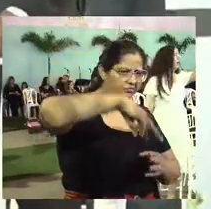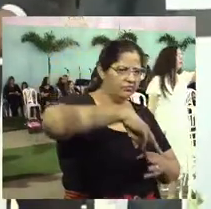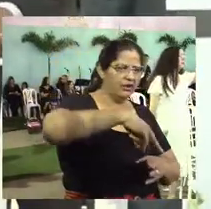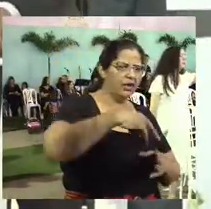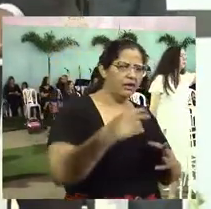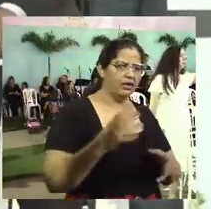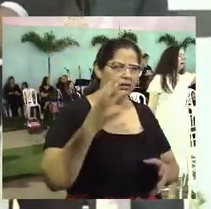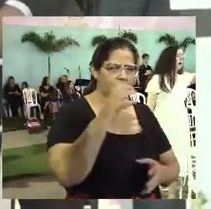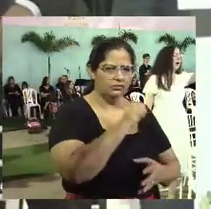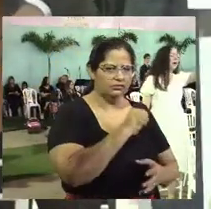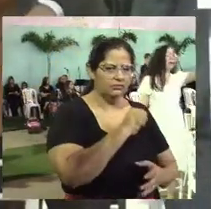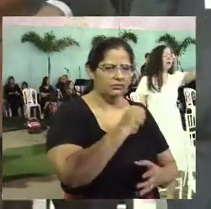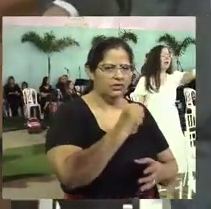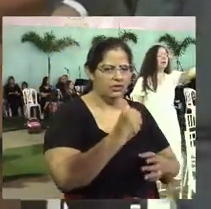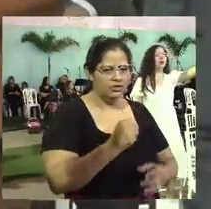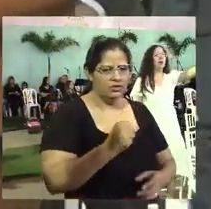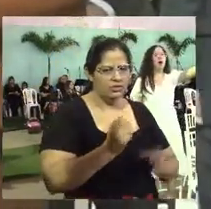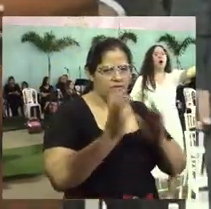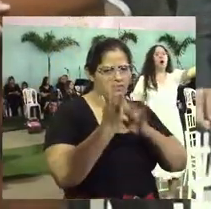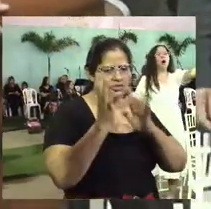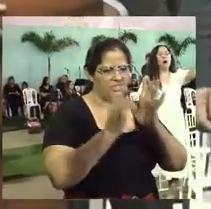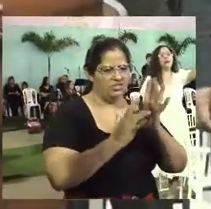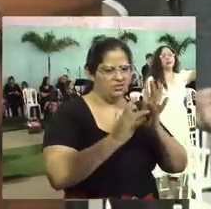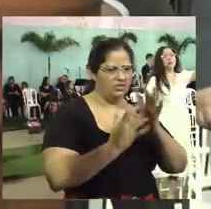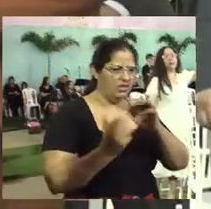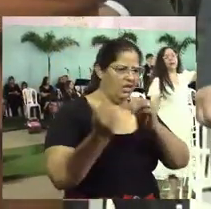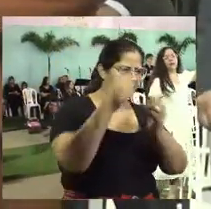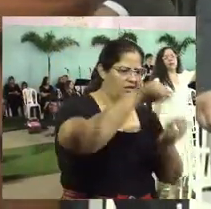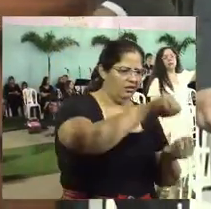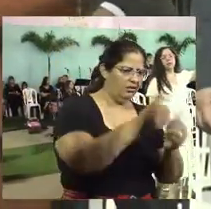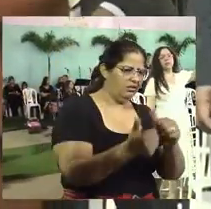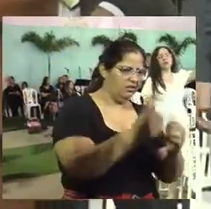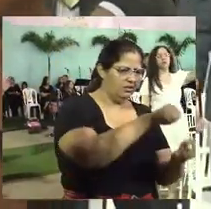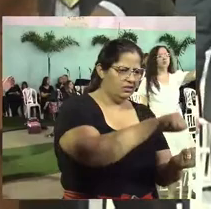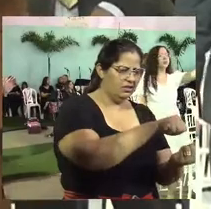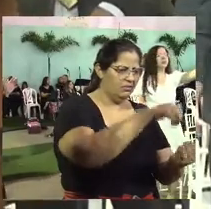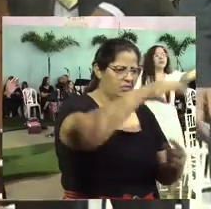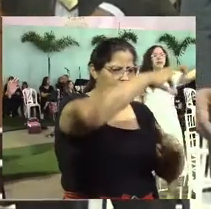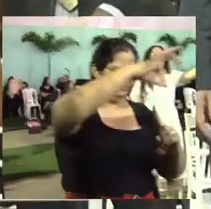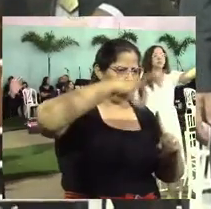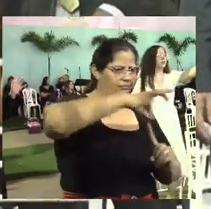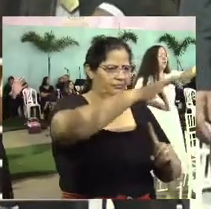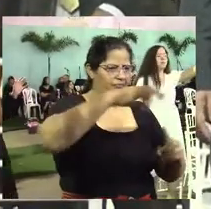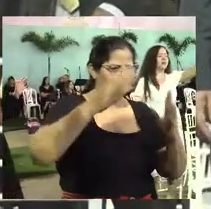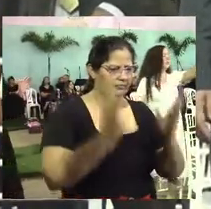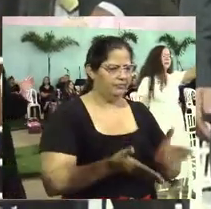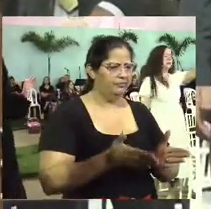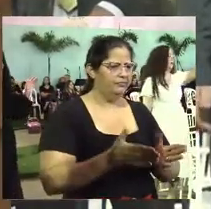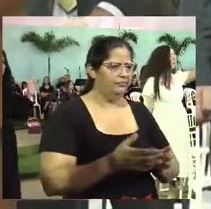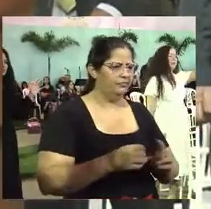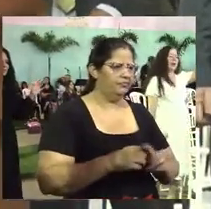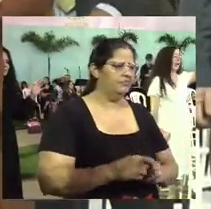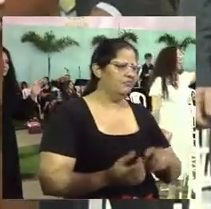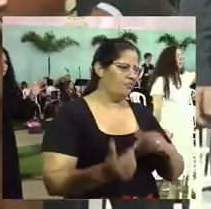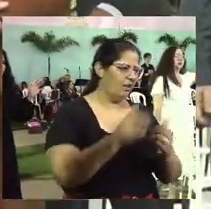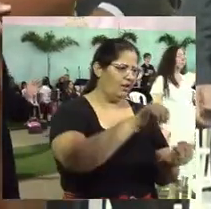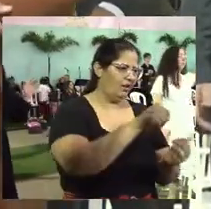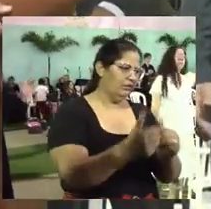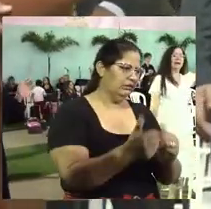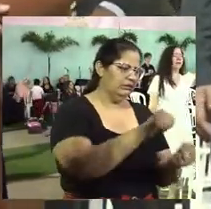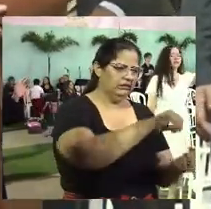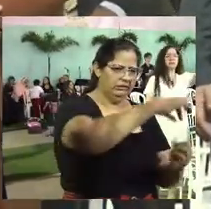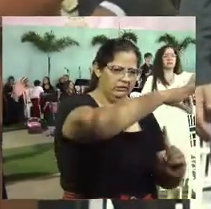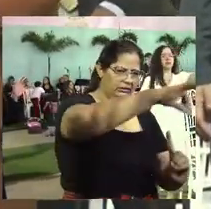Jesus vai batizar gente aqui com o Espírito Santo na frente ele vai batizar com o Espírito Santo